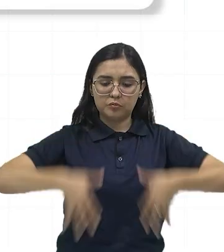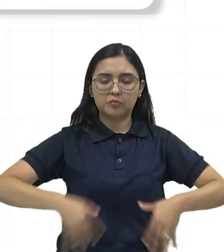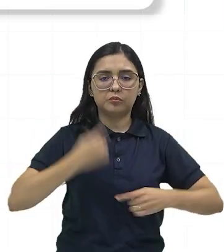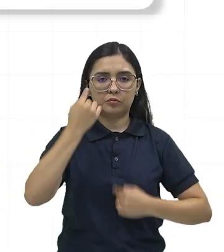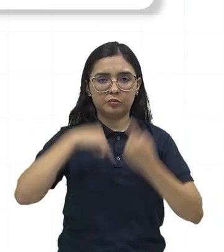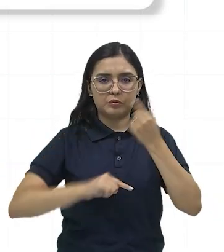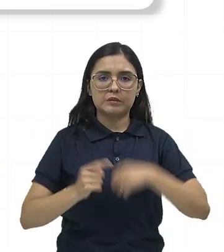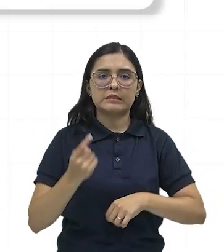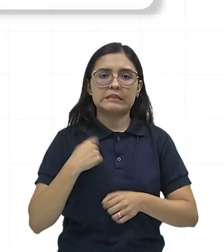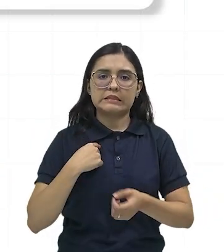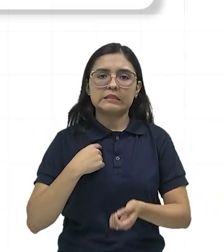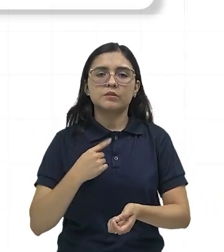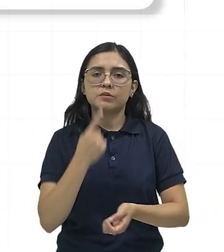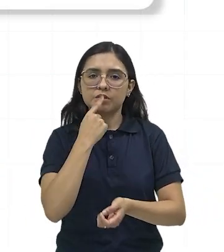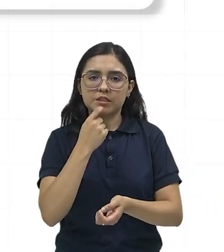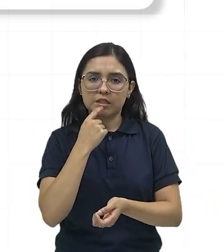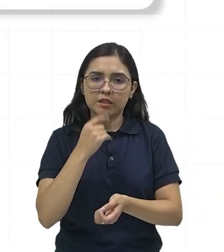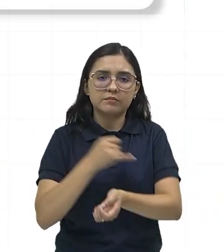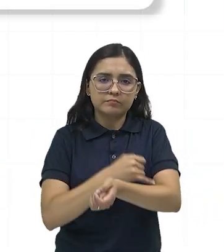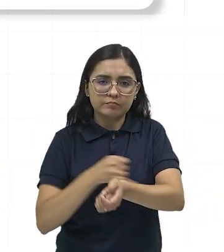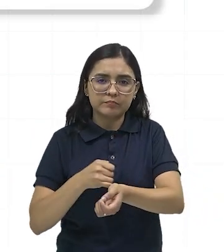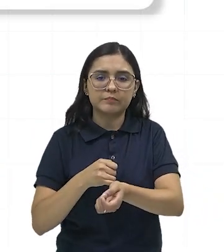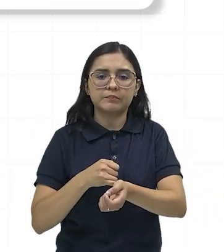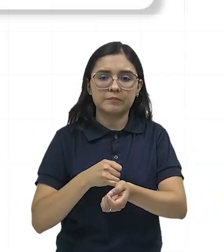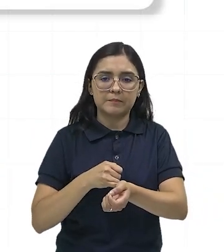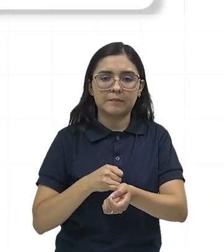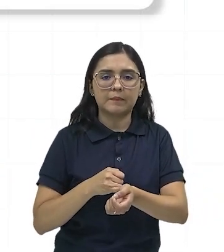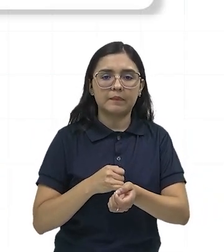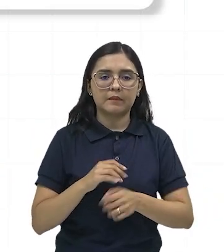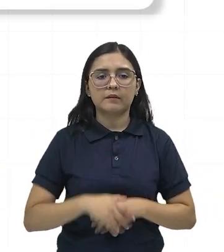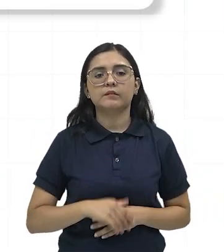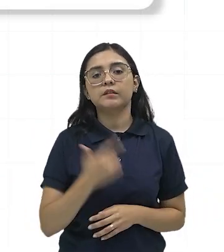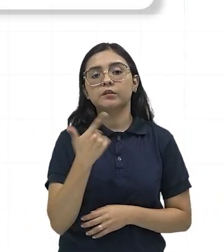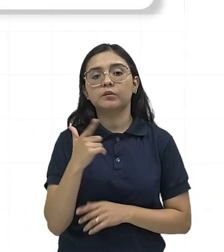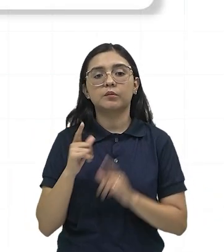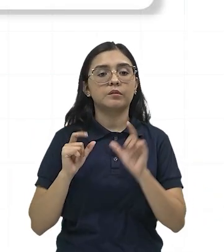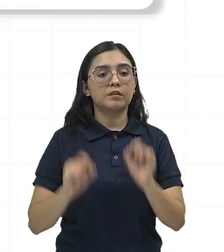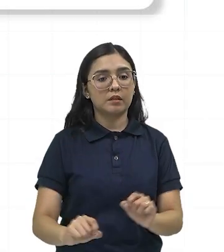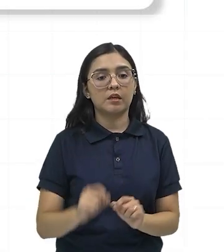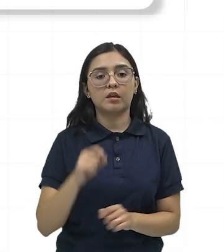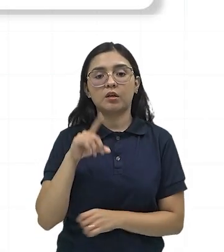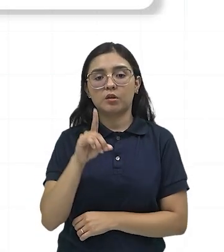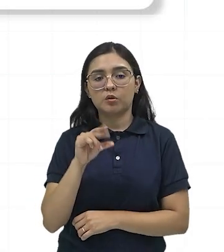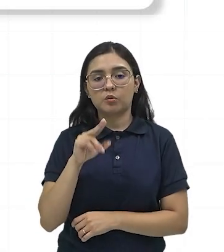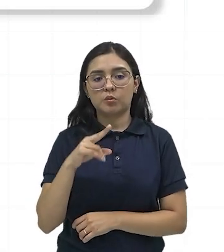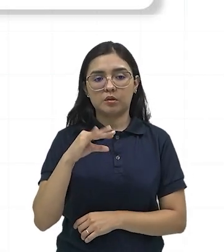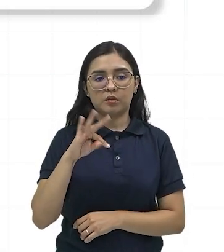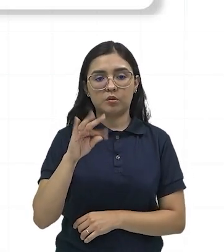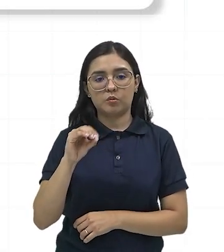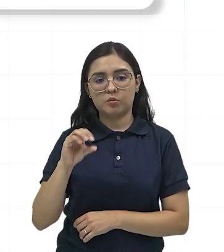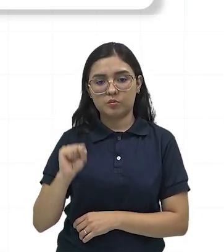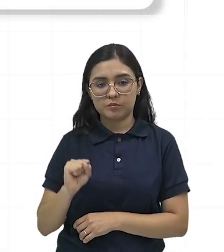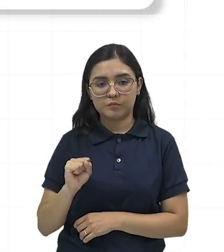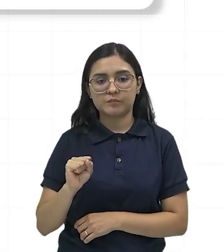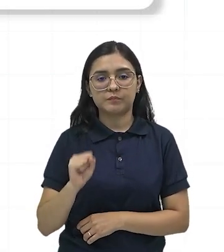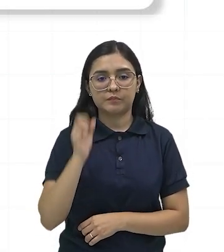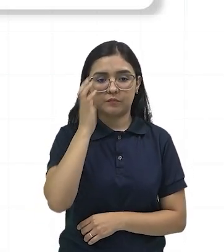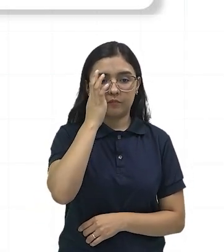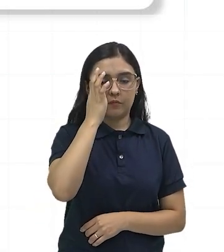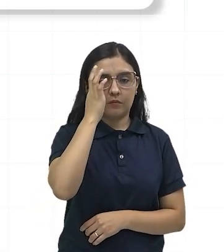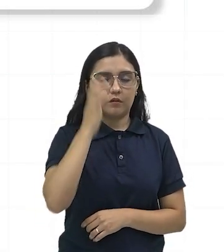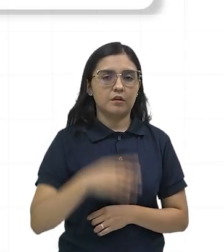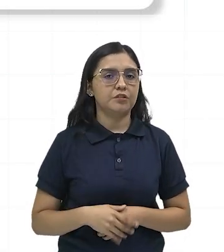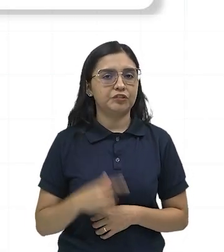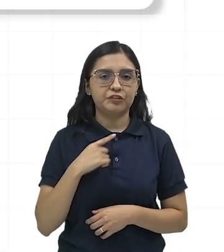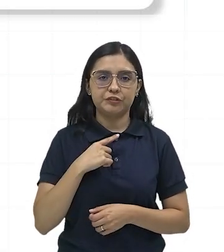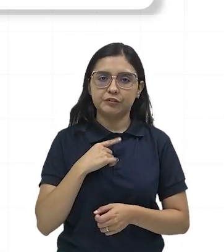sanguínea, sem ductos, né? Então, quando eu falar em hormônio, glândulas endócrinas, tá? Direto